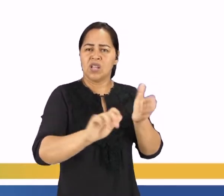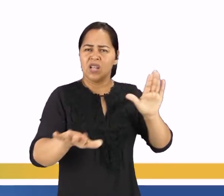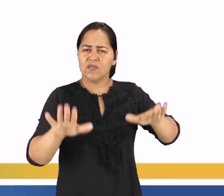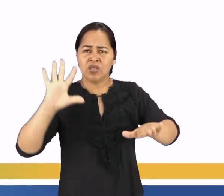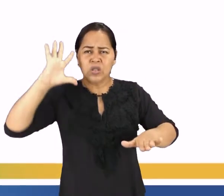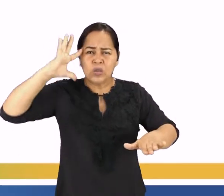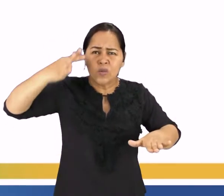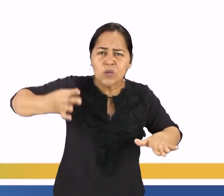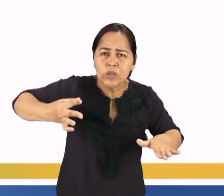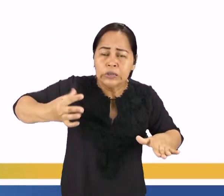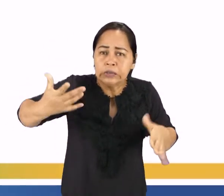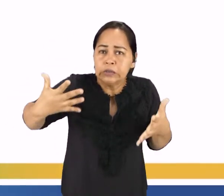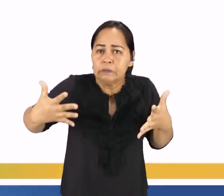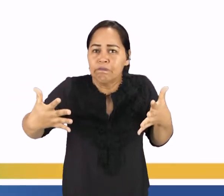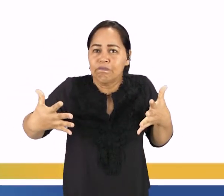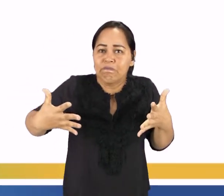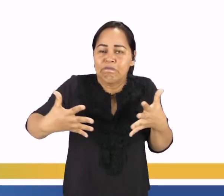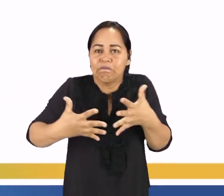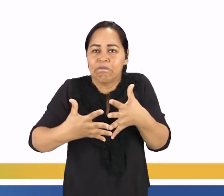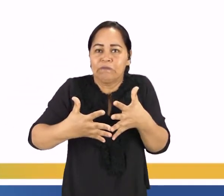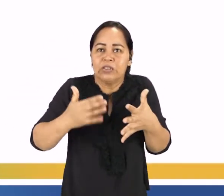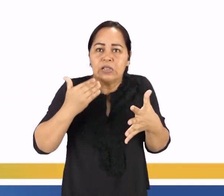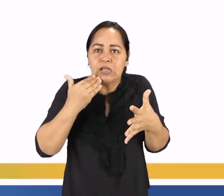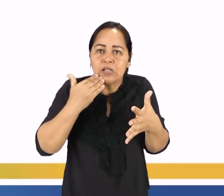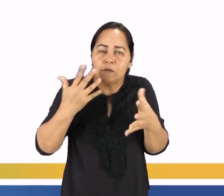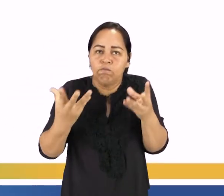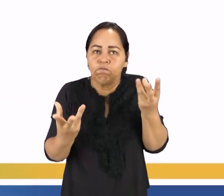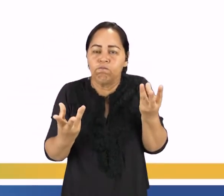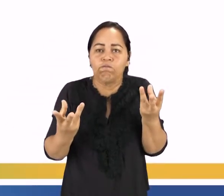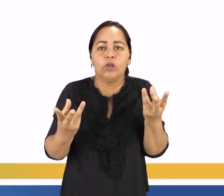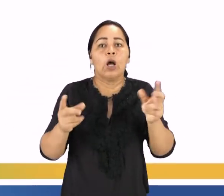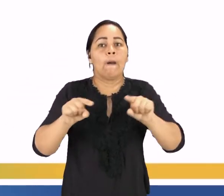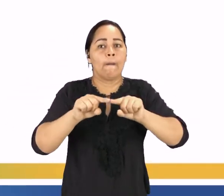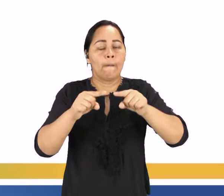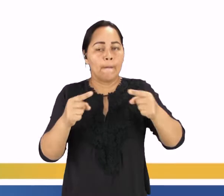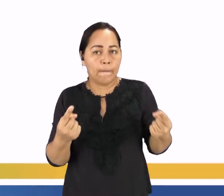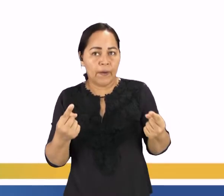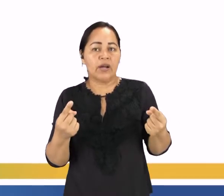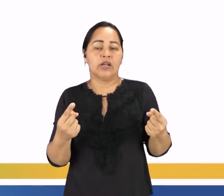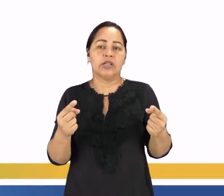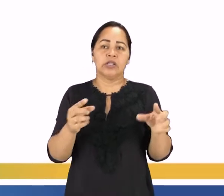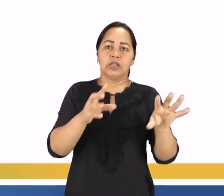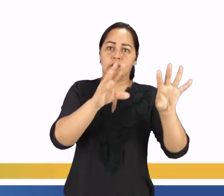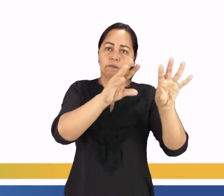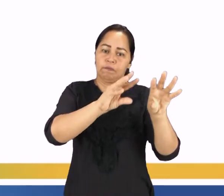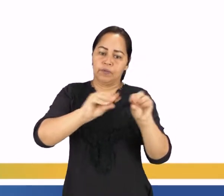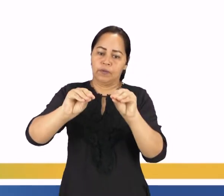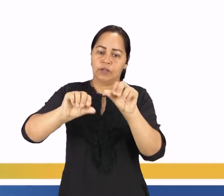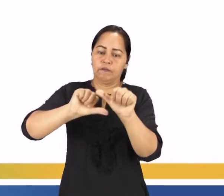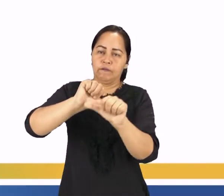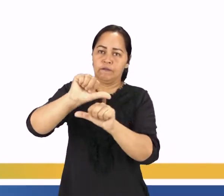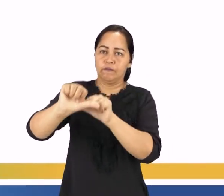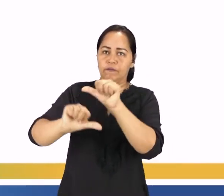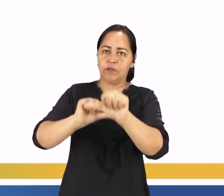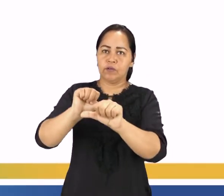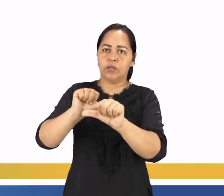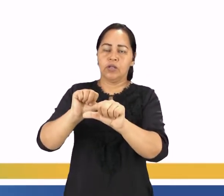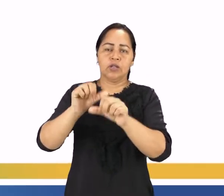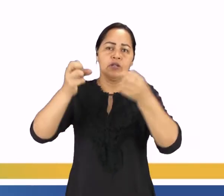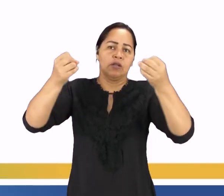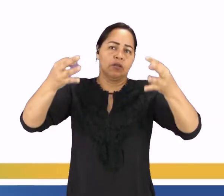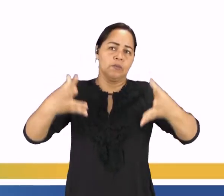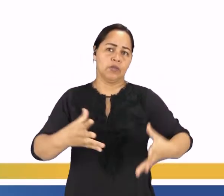incompreensíveis. Mais tarde, na obra Residência na Terra, a angústia assume proporções trágicas e Neruda fala